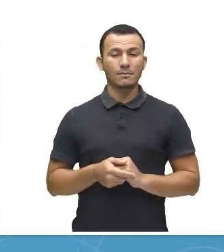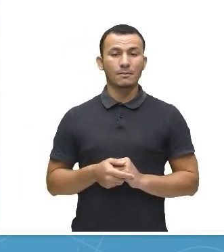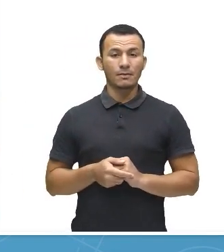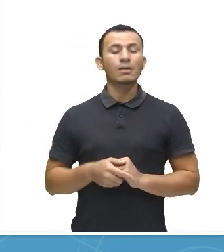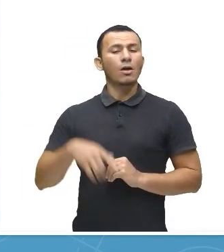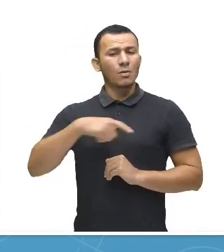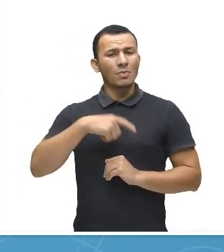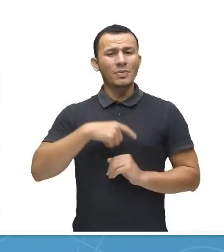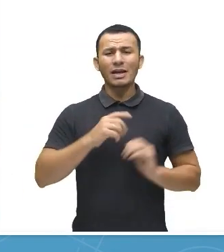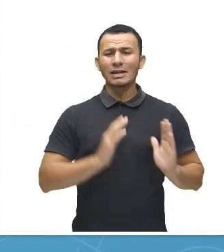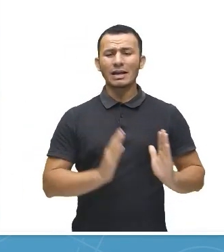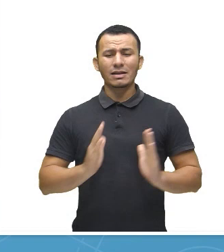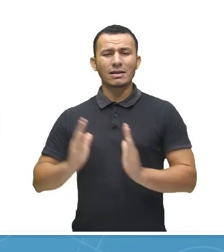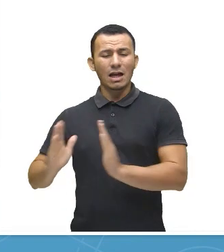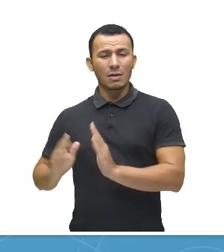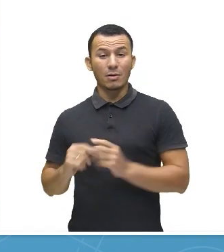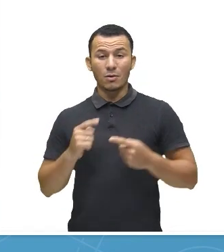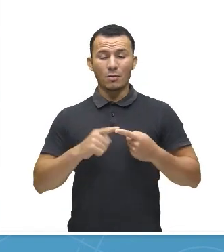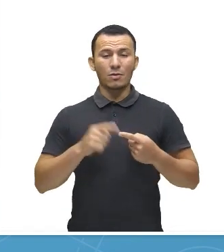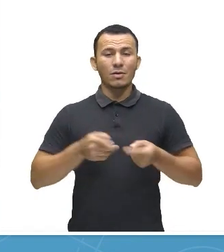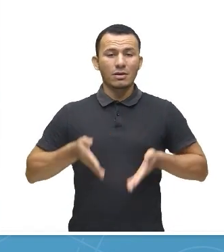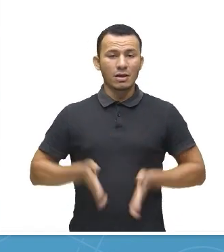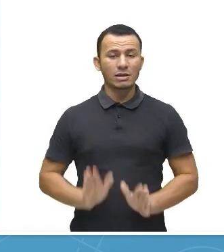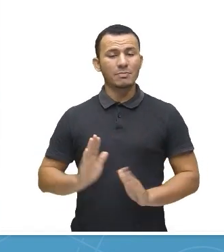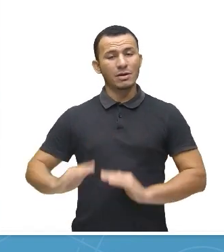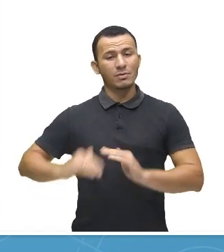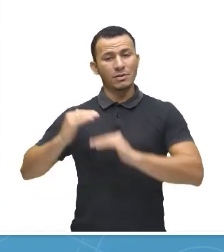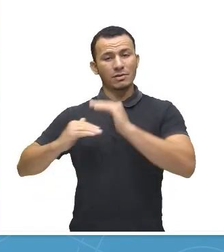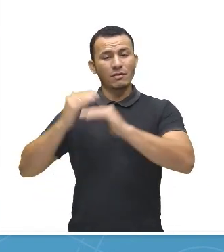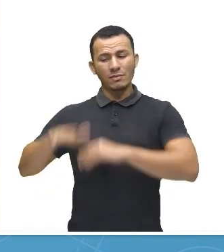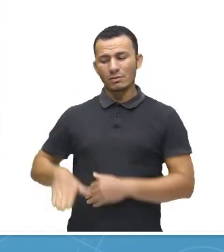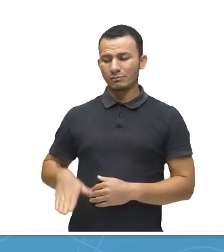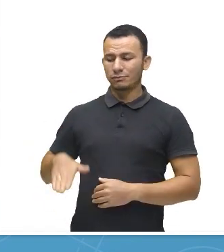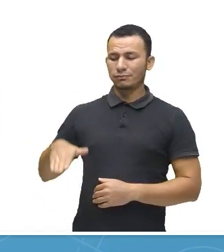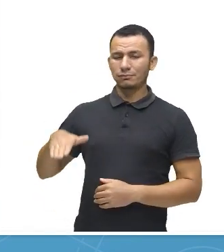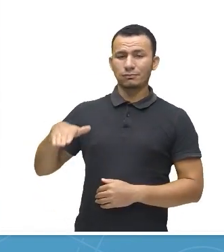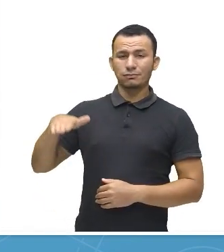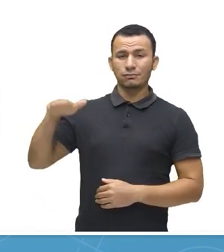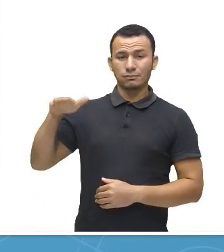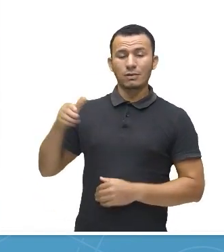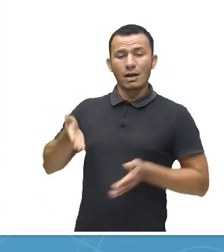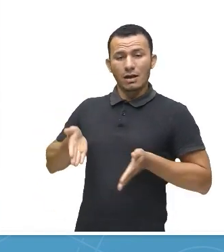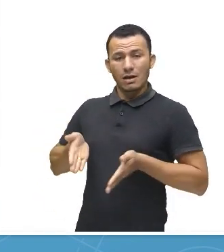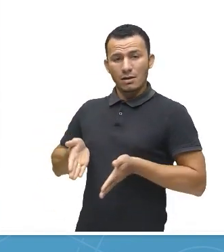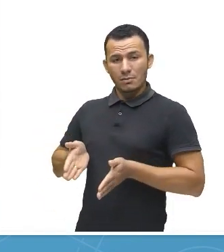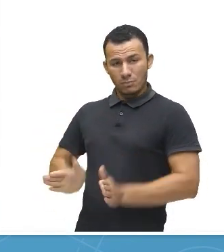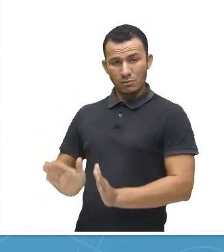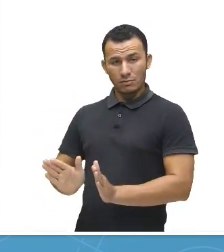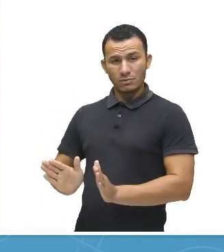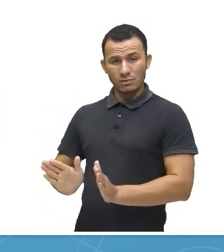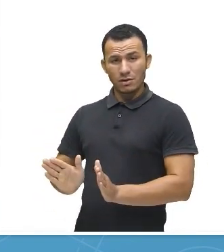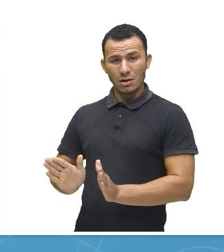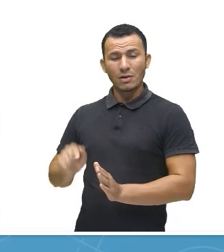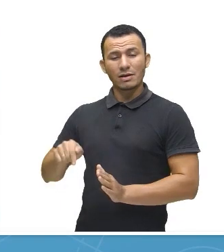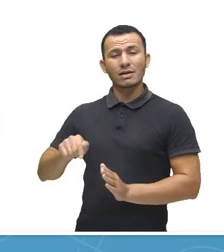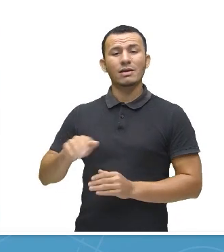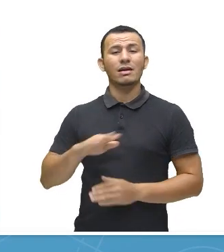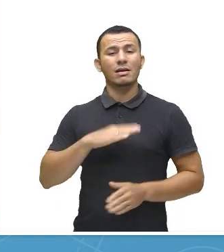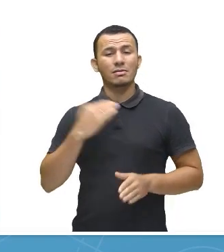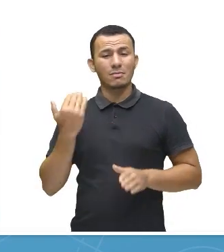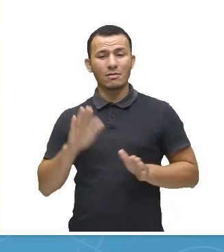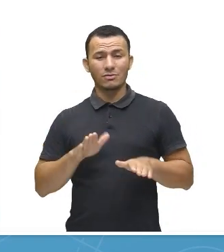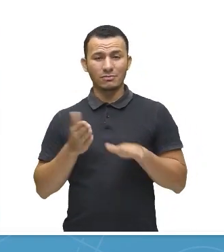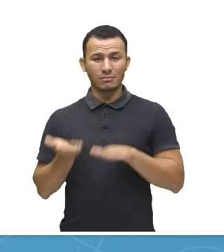por essas etapas aqui, ó, nascimento, desenvolvimento, crescimento, reprodução, até chegar à morte. Essas são